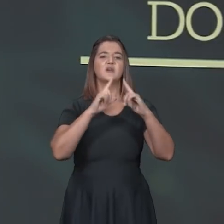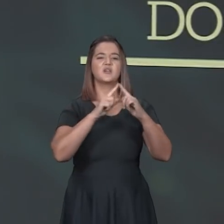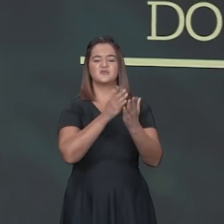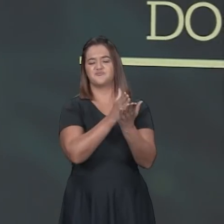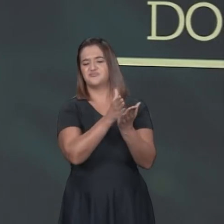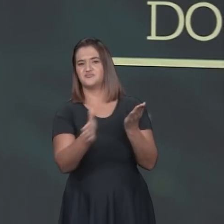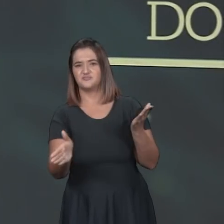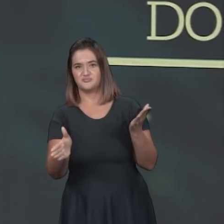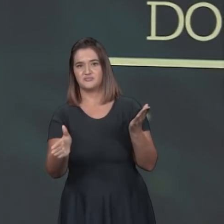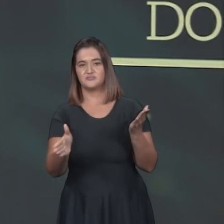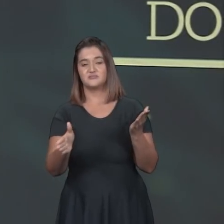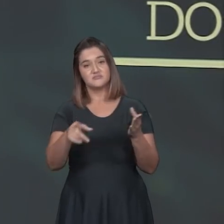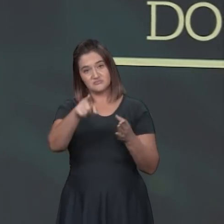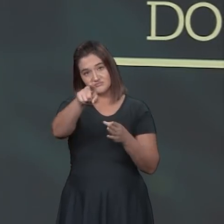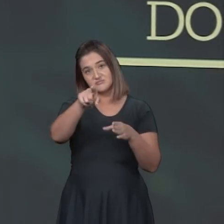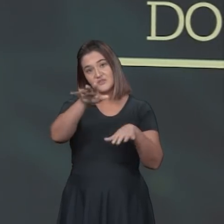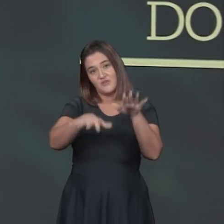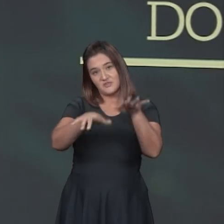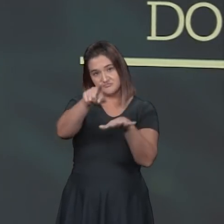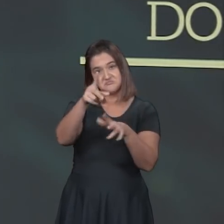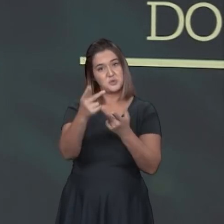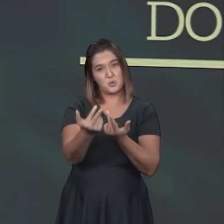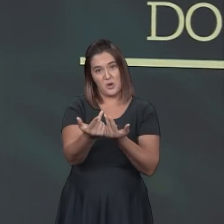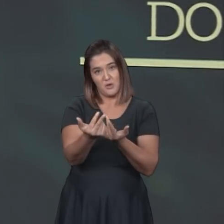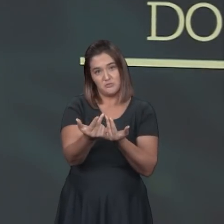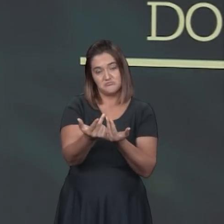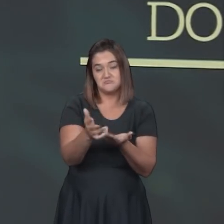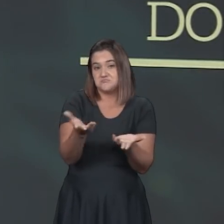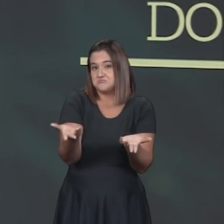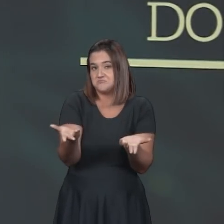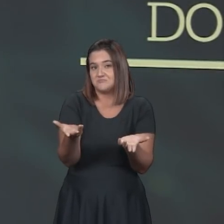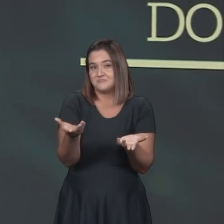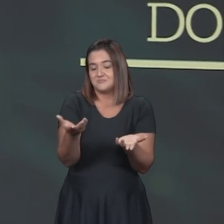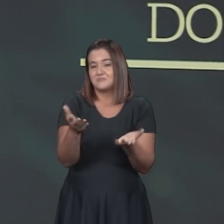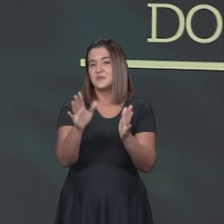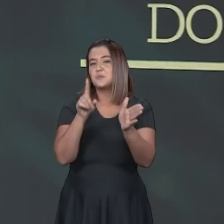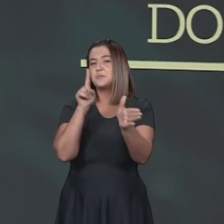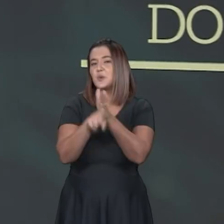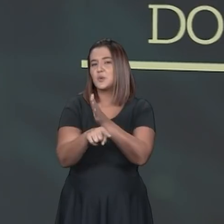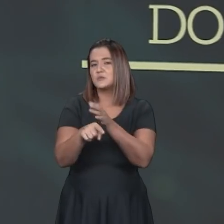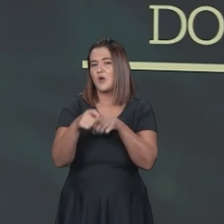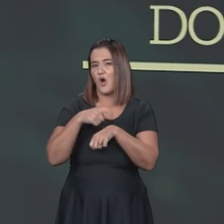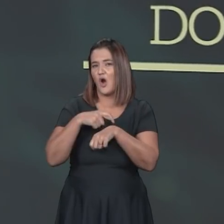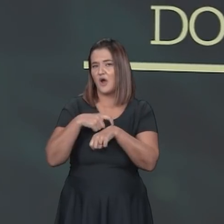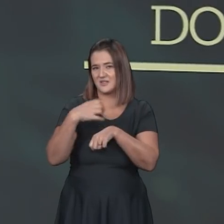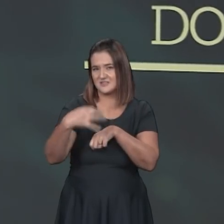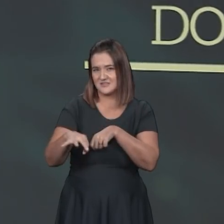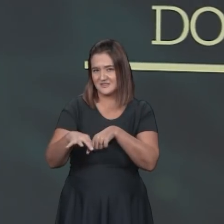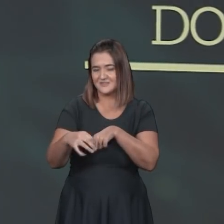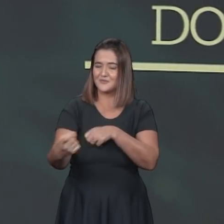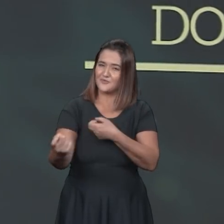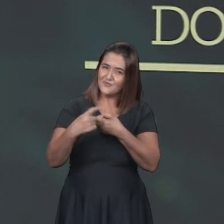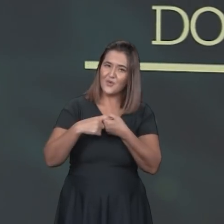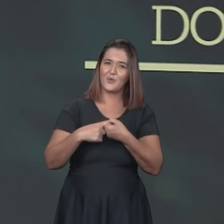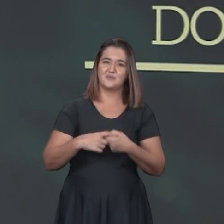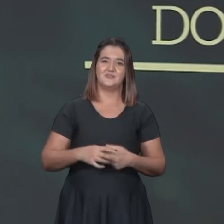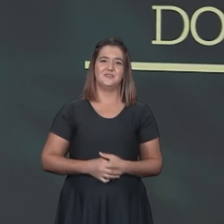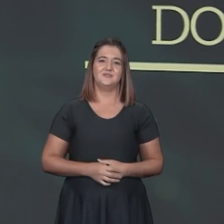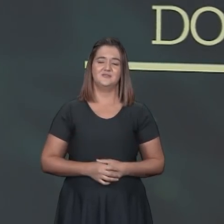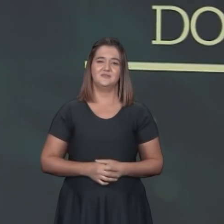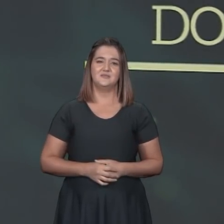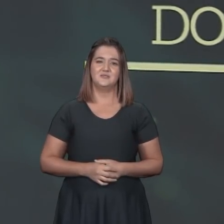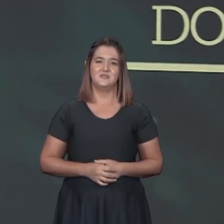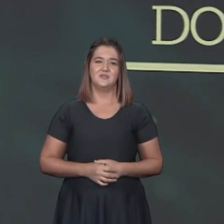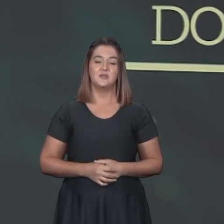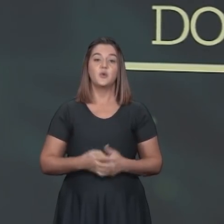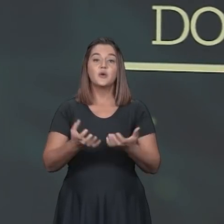Tem muita gente, talvez, que está afastado dos caminhos do Senhor. Não está na hora de voltar? Então agora, eu não quero fazer um chamado para o estudo, agora é